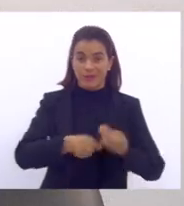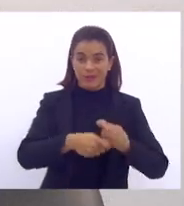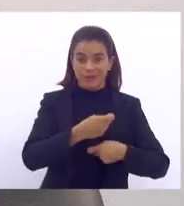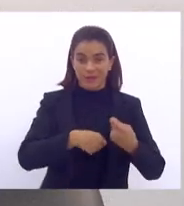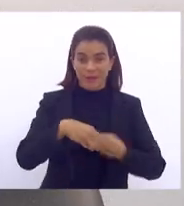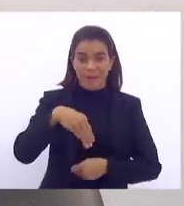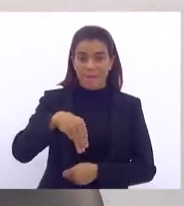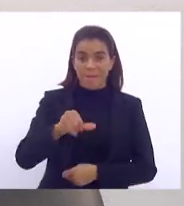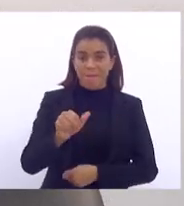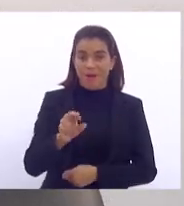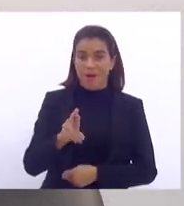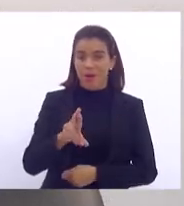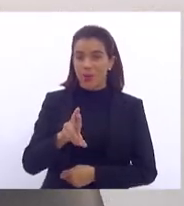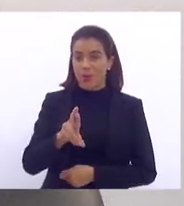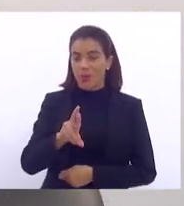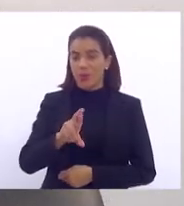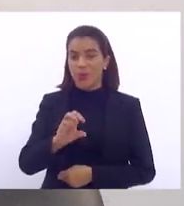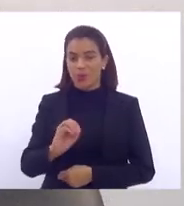Lauro